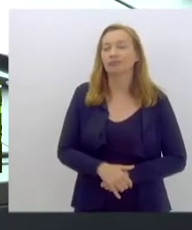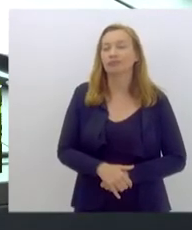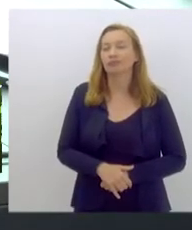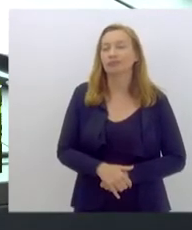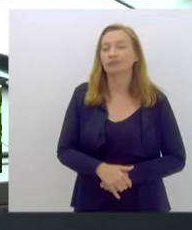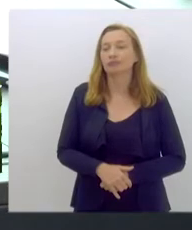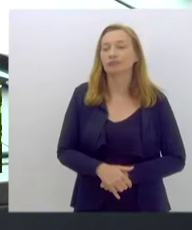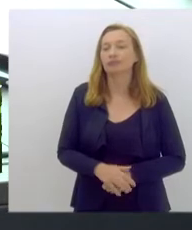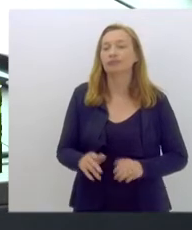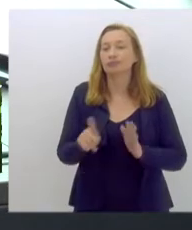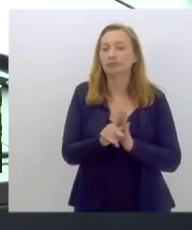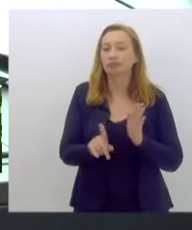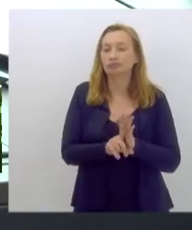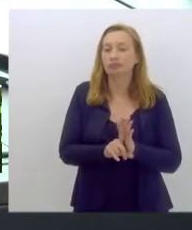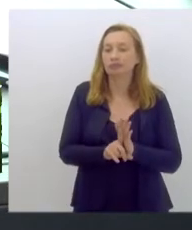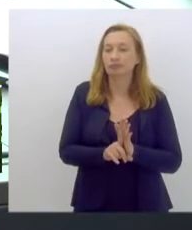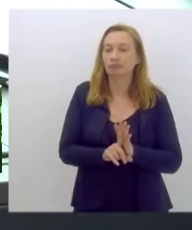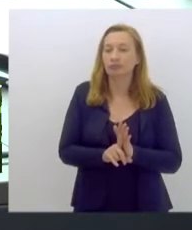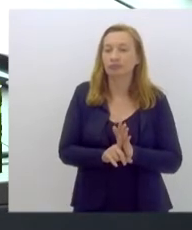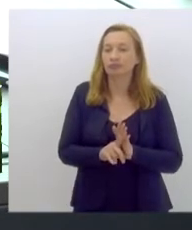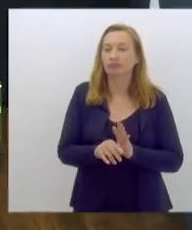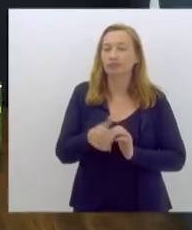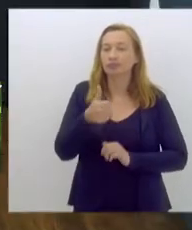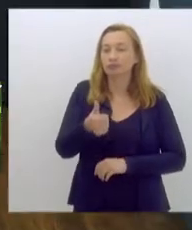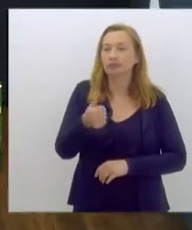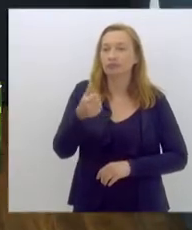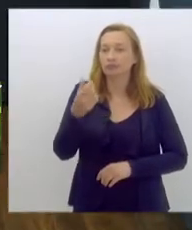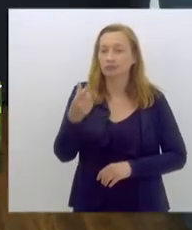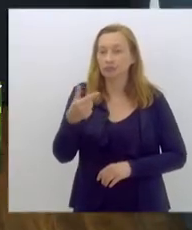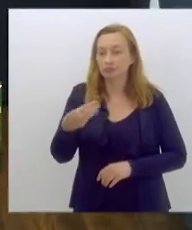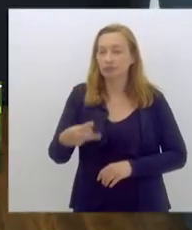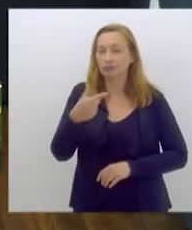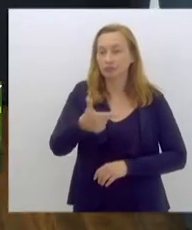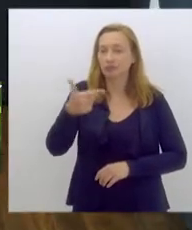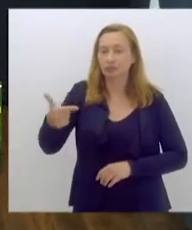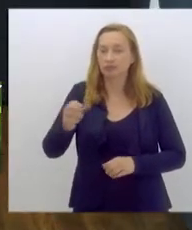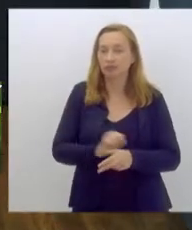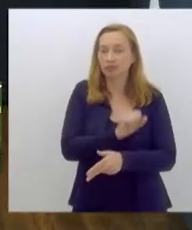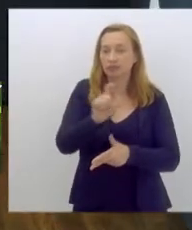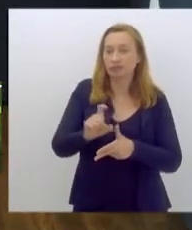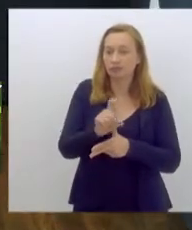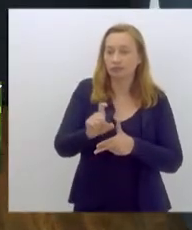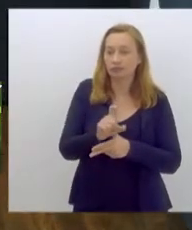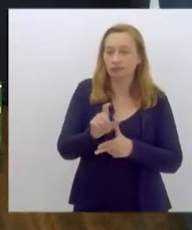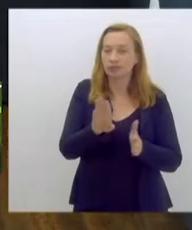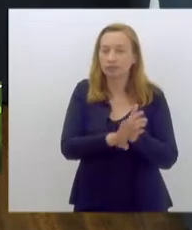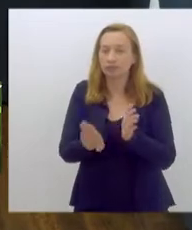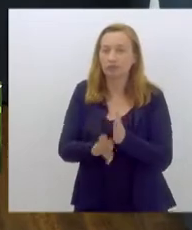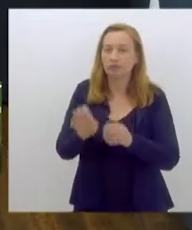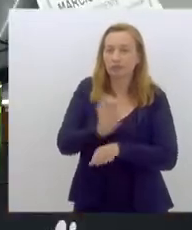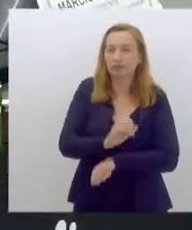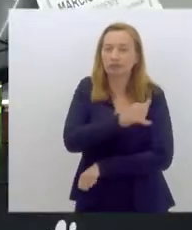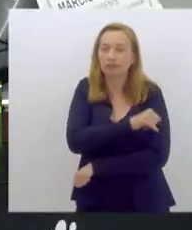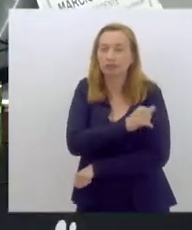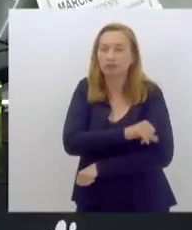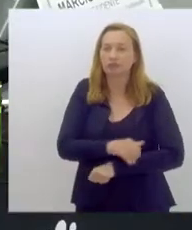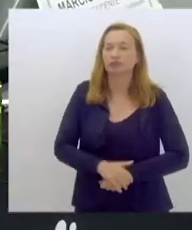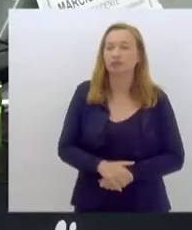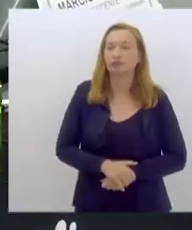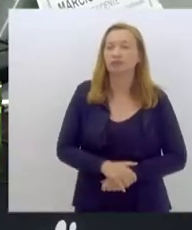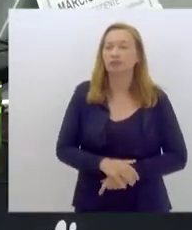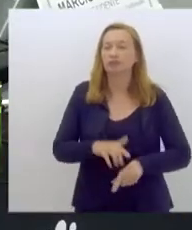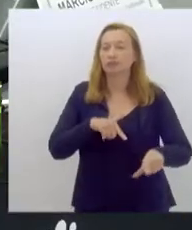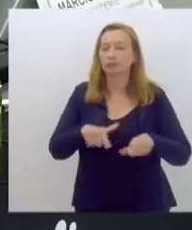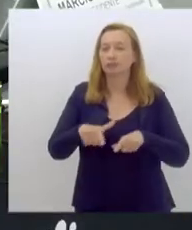6413 de 22. Projeto de lei número 6413 de 22 do Poder Executivo, que estima e fixa a despesa do Estado do Rio de Janeiro para o